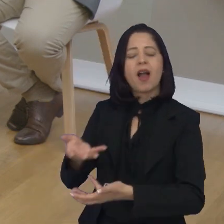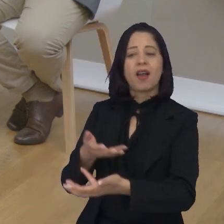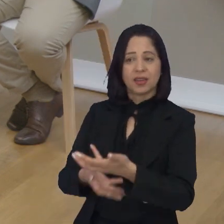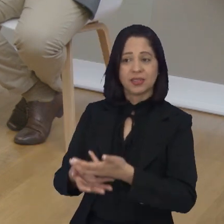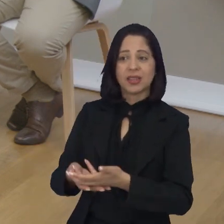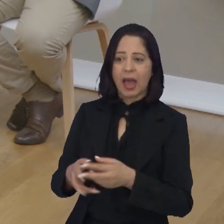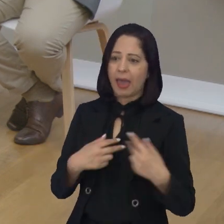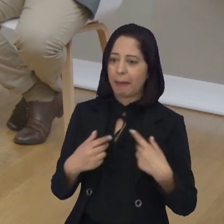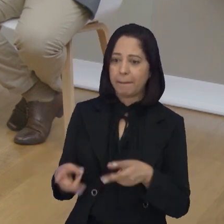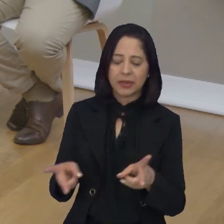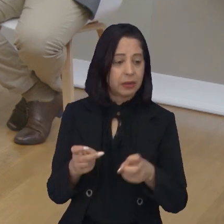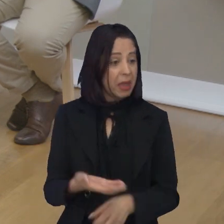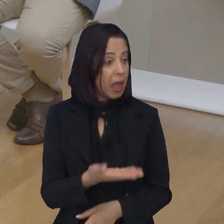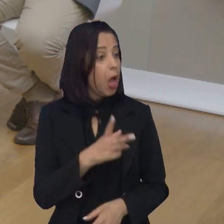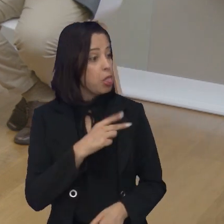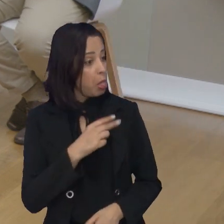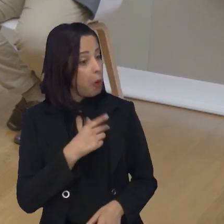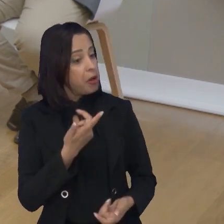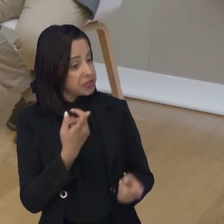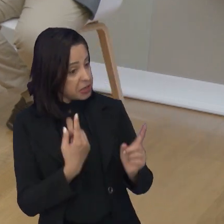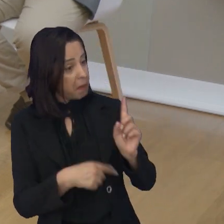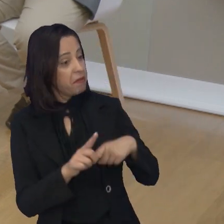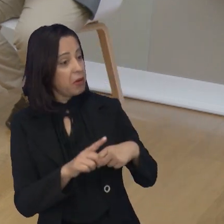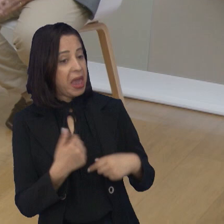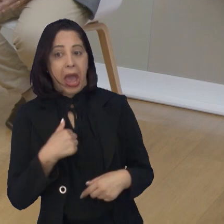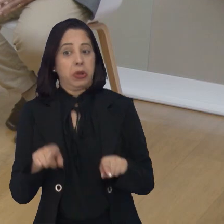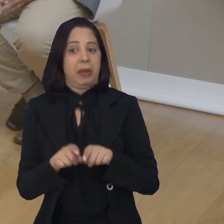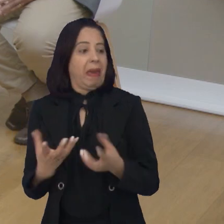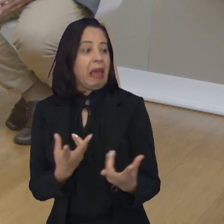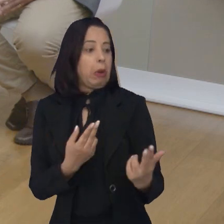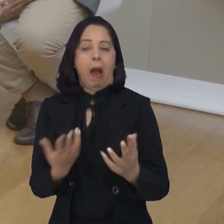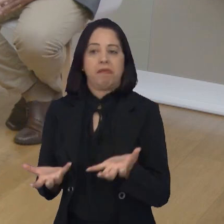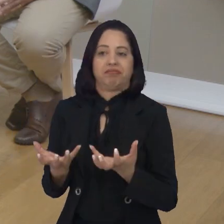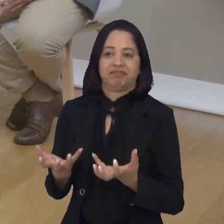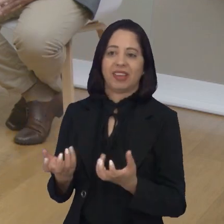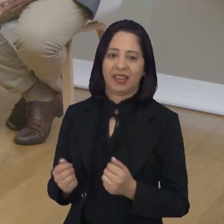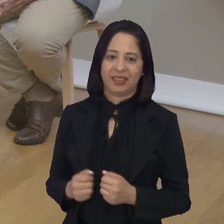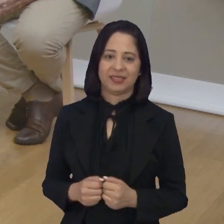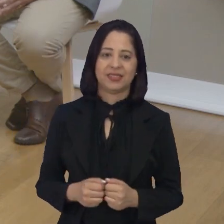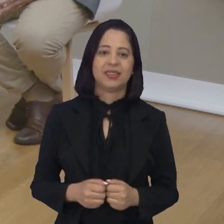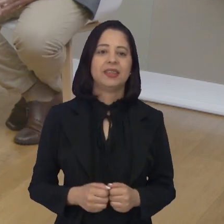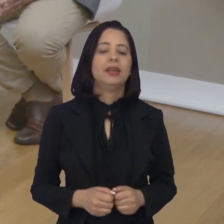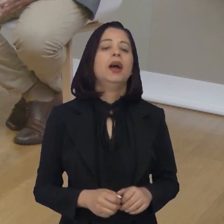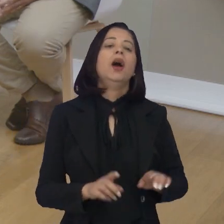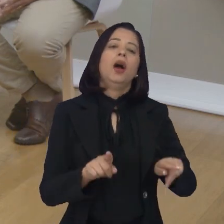do outro, correr atrás. Então, é muito saudável essa relação. Que bacana. E com o